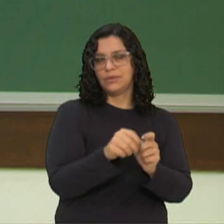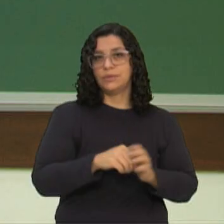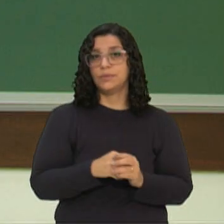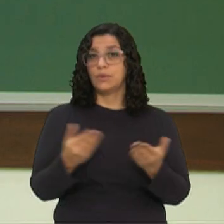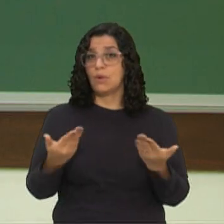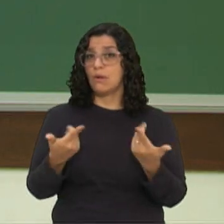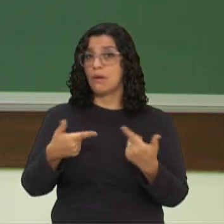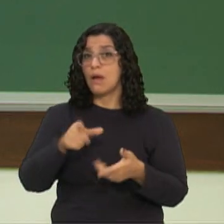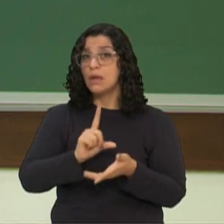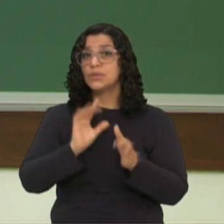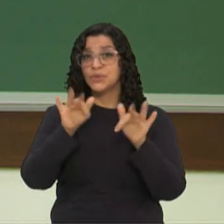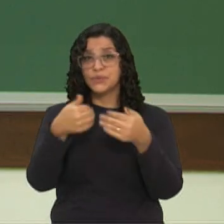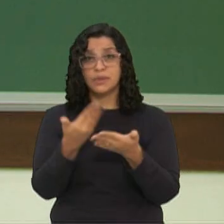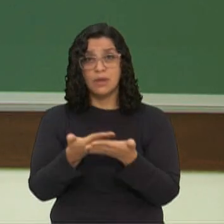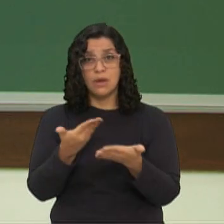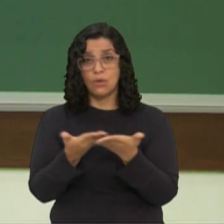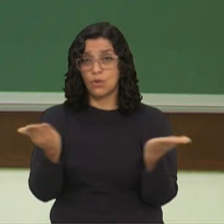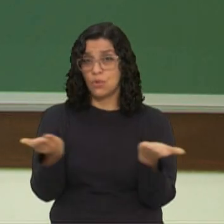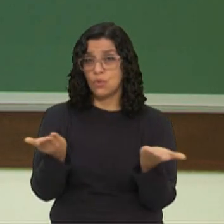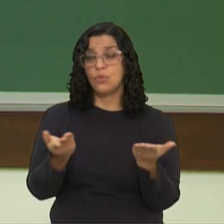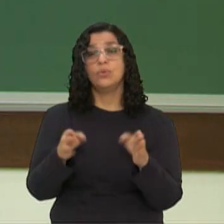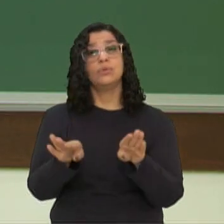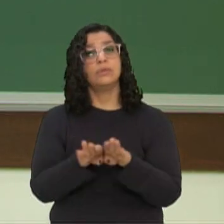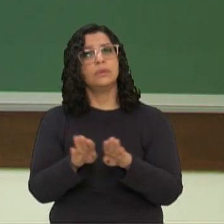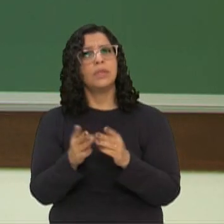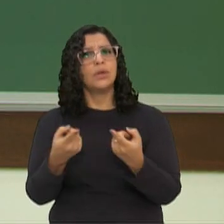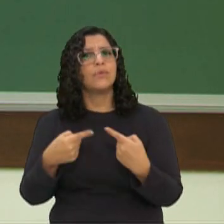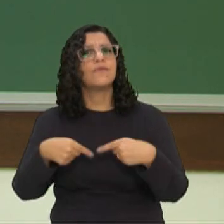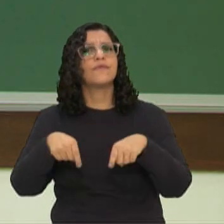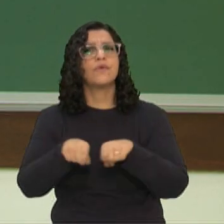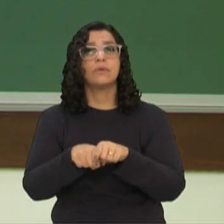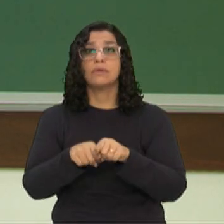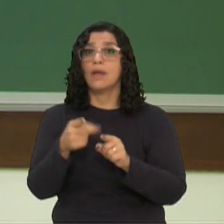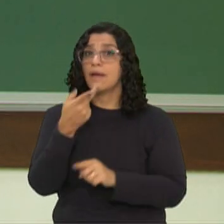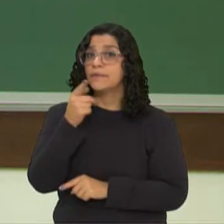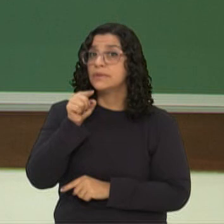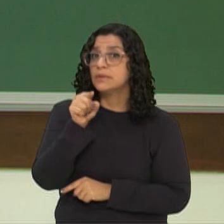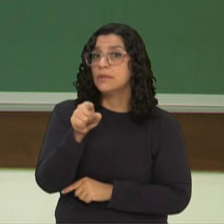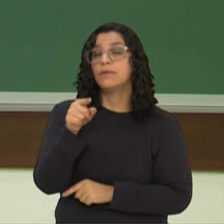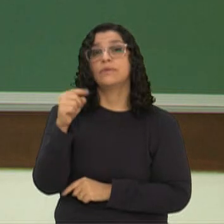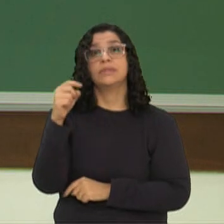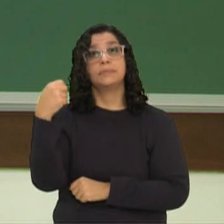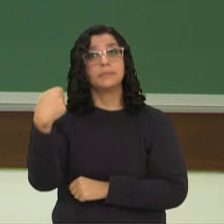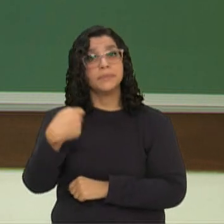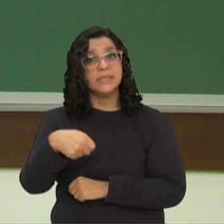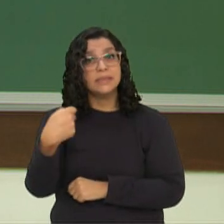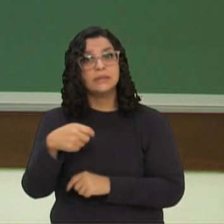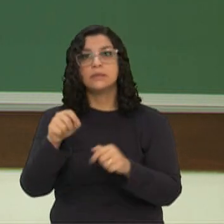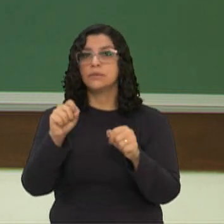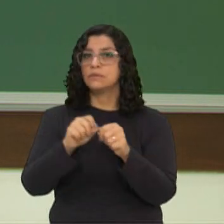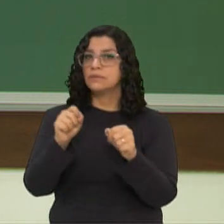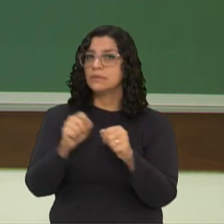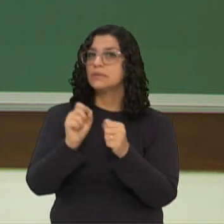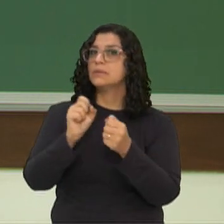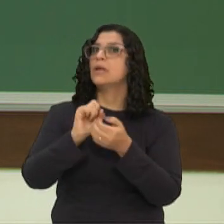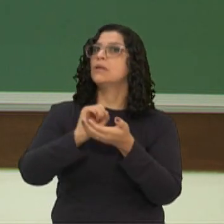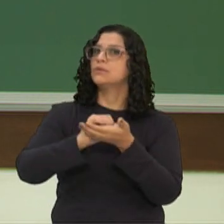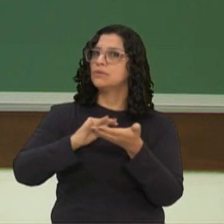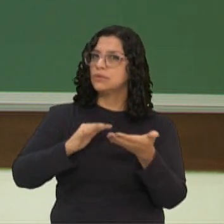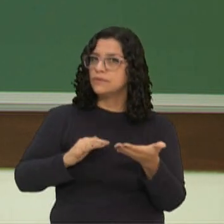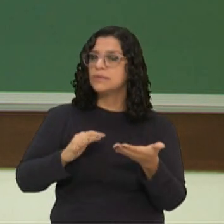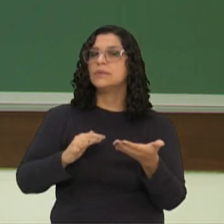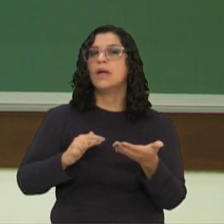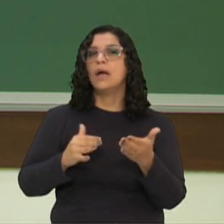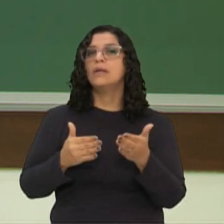de eu concluir a nossa aula de hoje, eu quero voltar a reforçar a importância de vocês fazerem as nossas